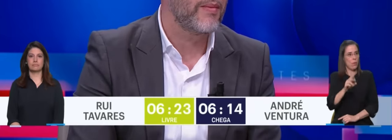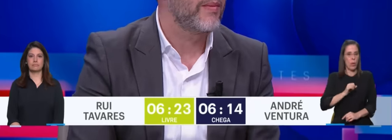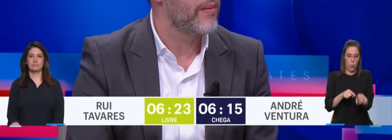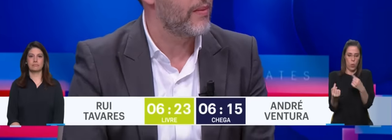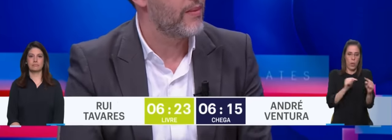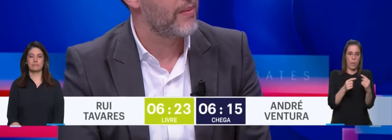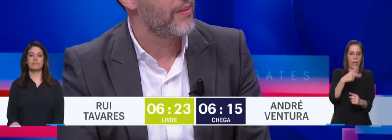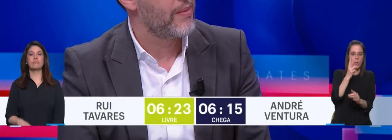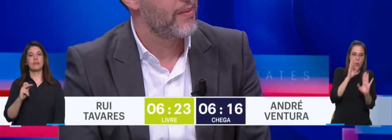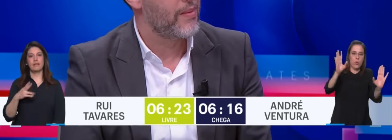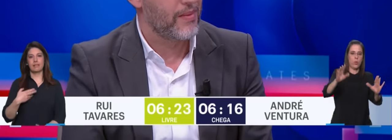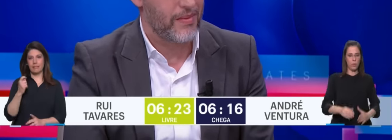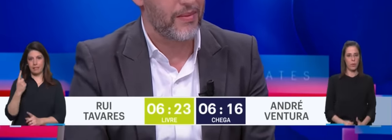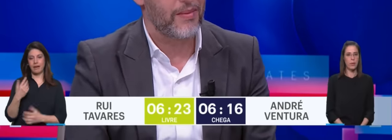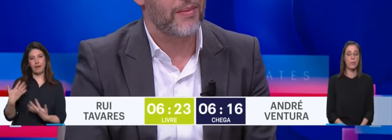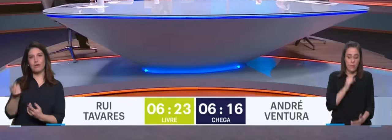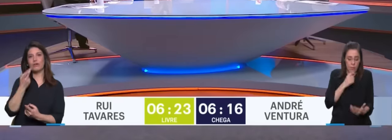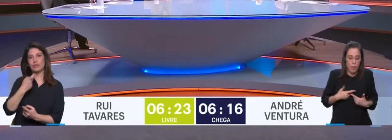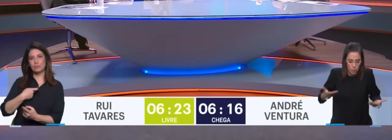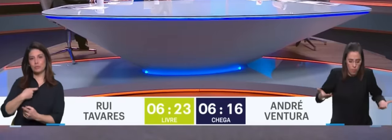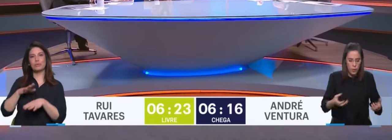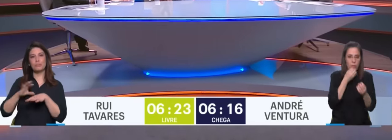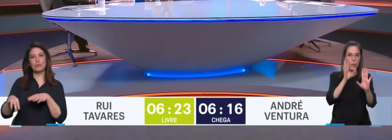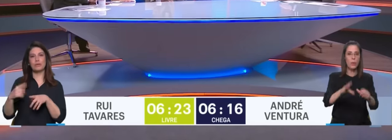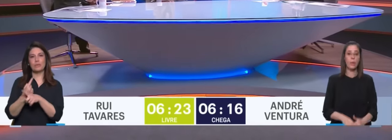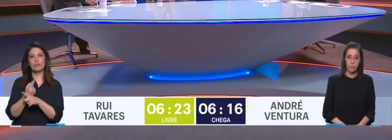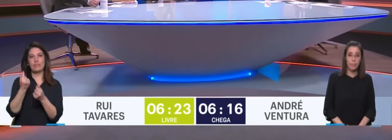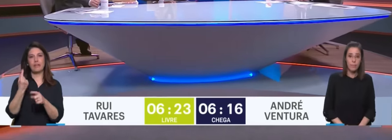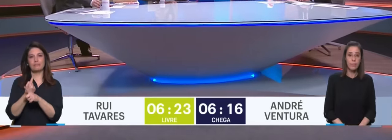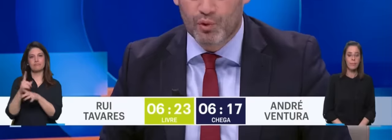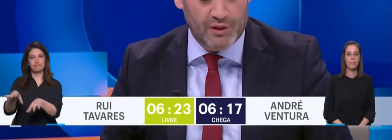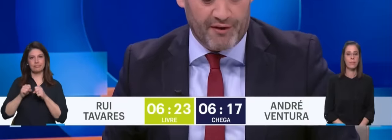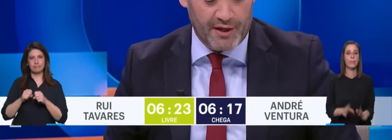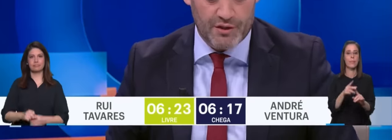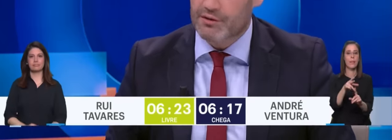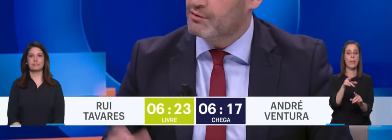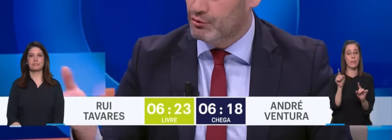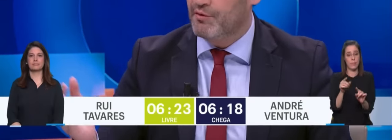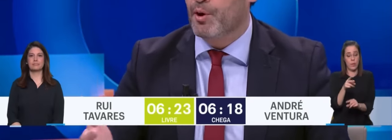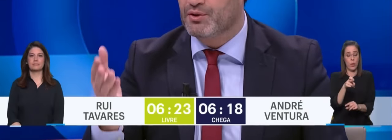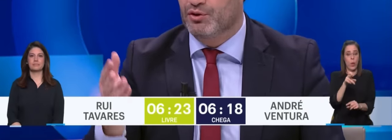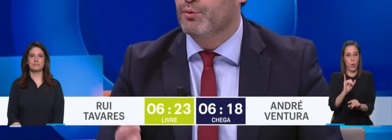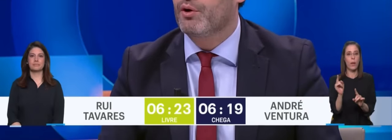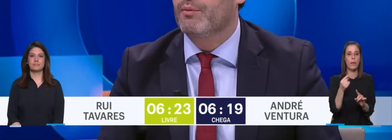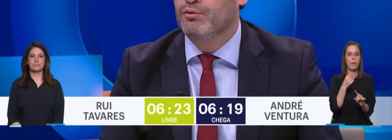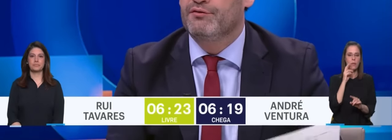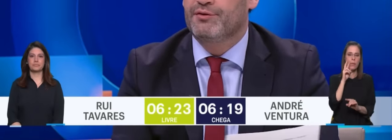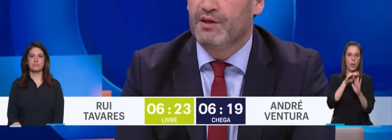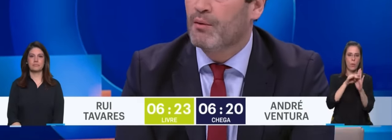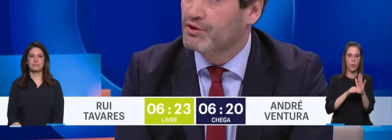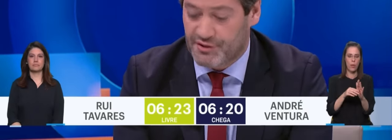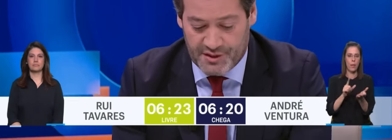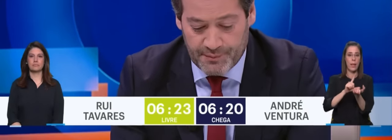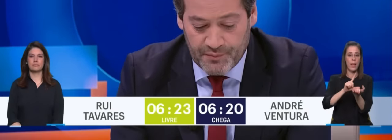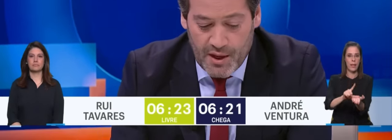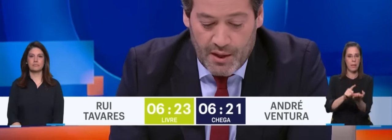debate televis andr Ventura pode-me agora responder à questão do Confisco de bens posso o Rui Tavares eu tive a preocupação hoje de ver o programa do livre e